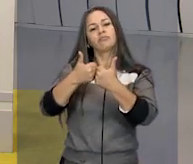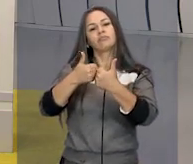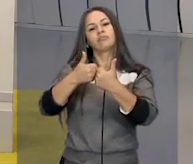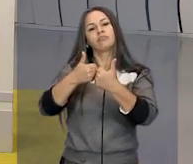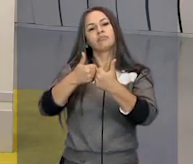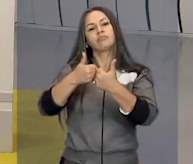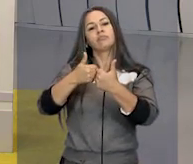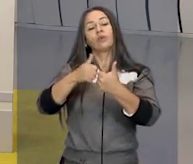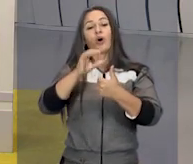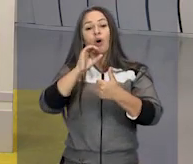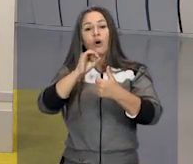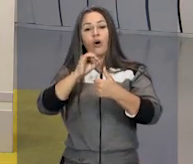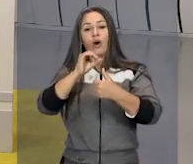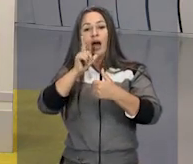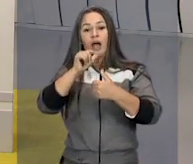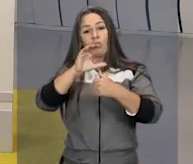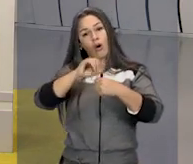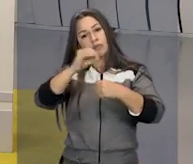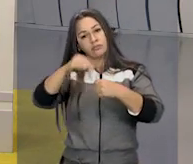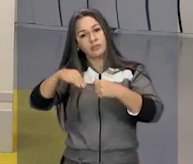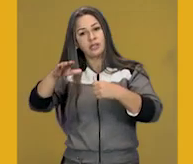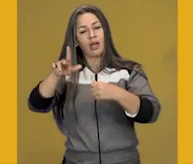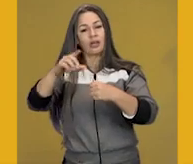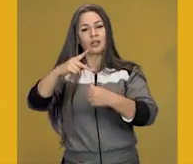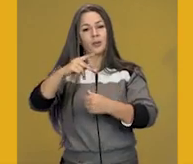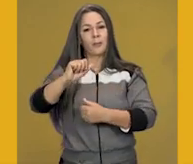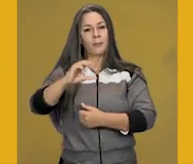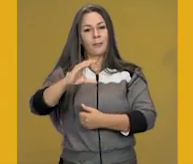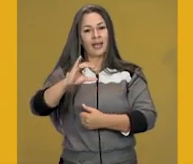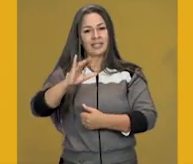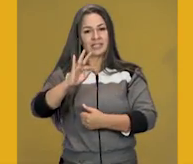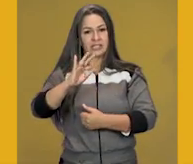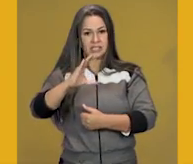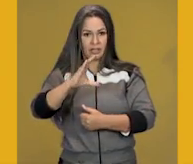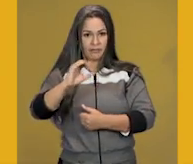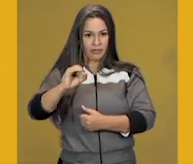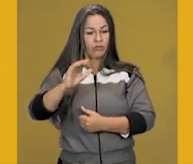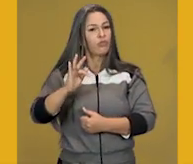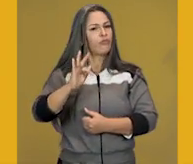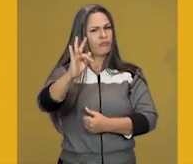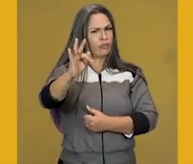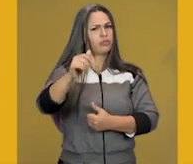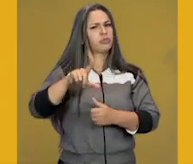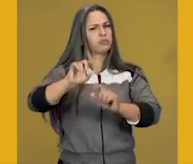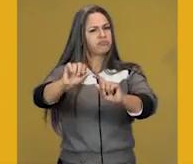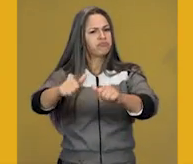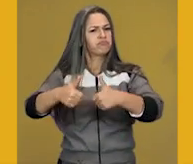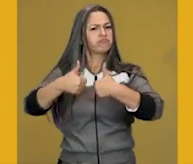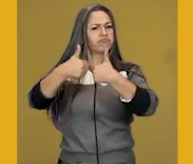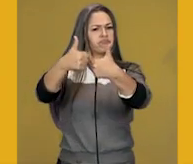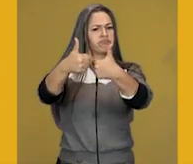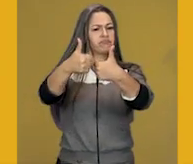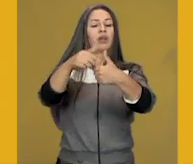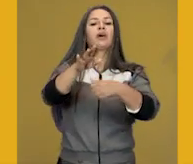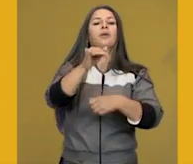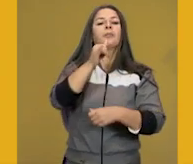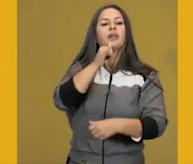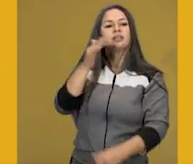E um dos principais países nesse sentido vai ser a China, né? A China hoje é o segundo país mais poderoso do mundo em termos de